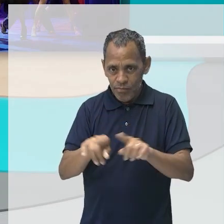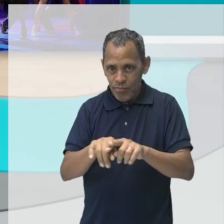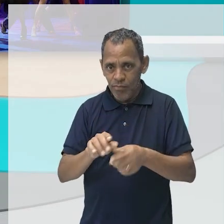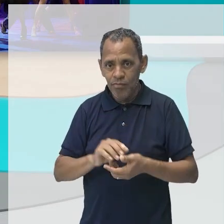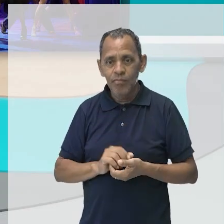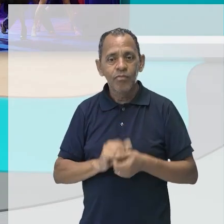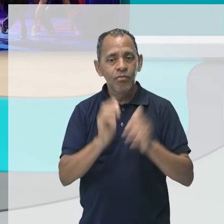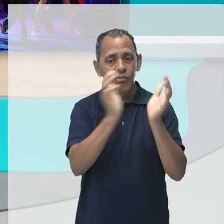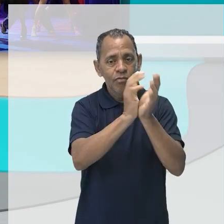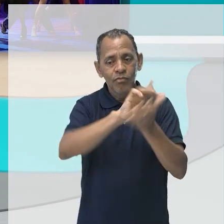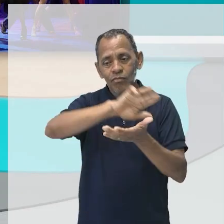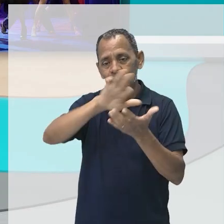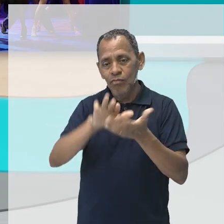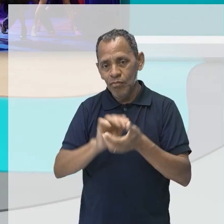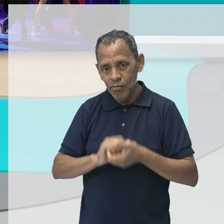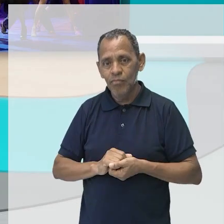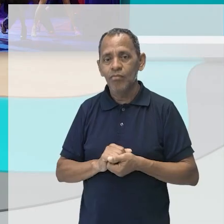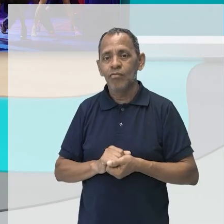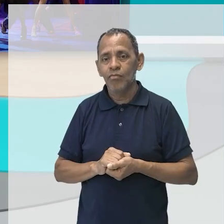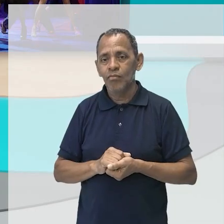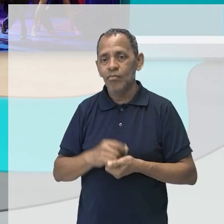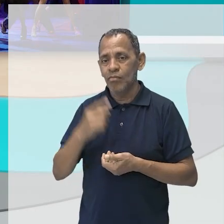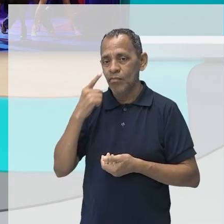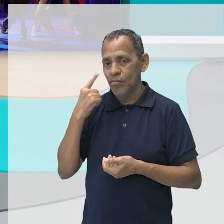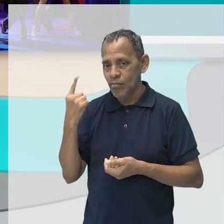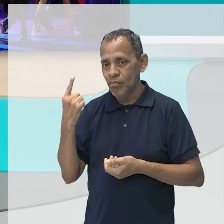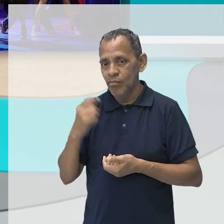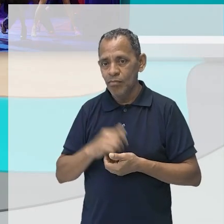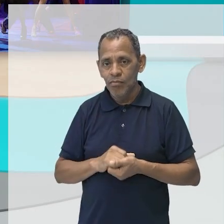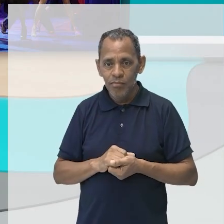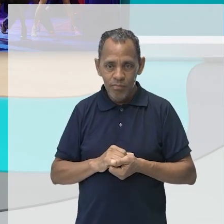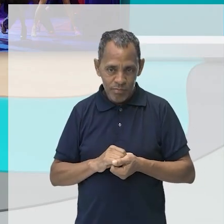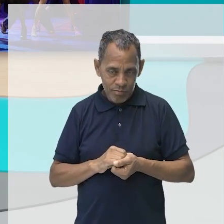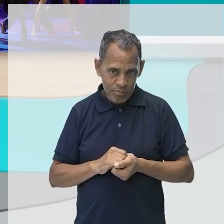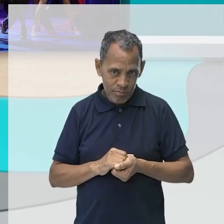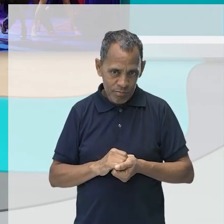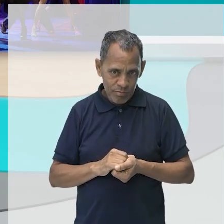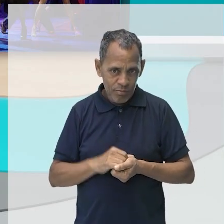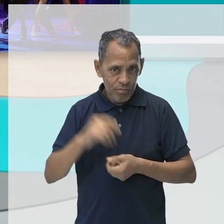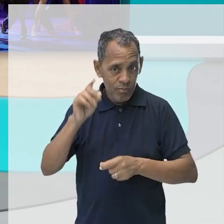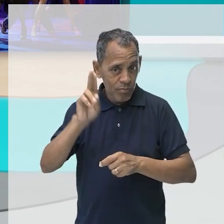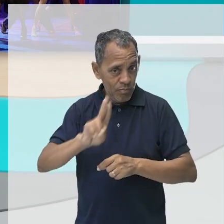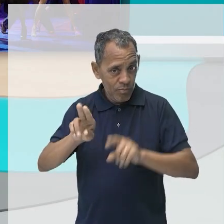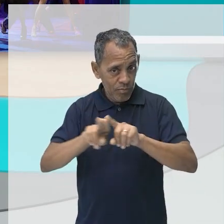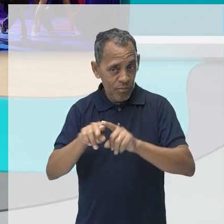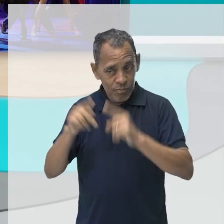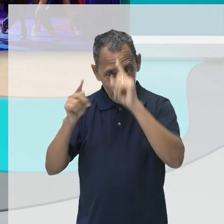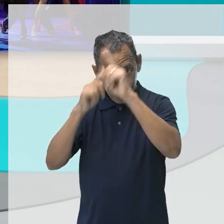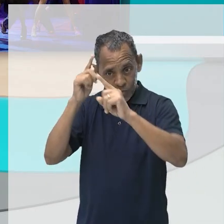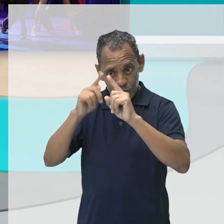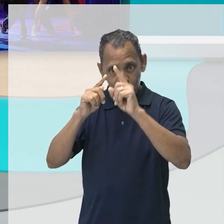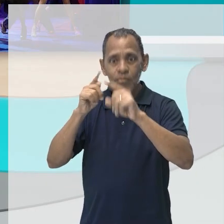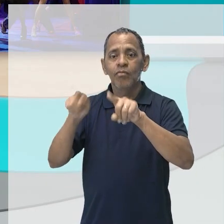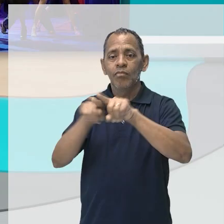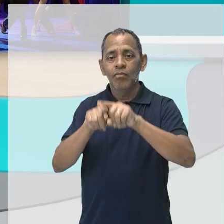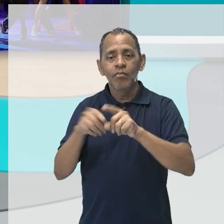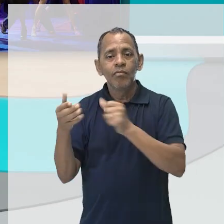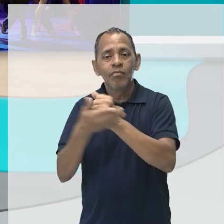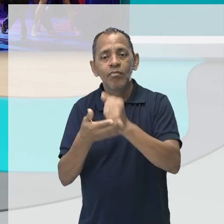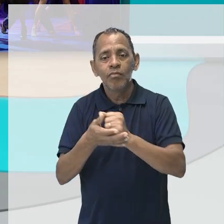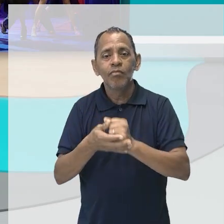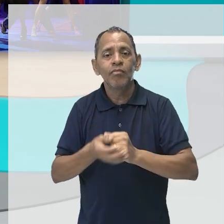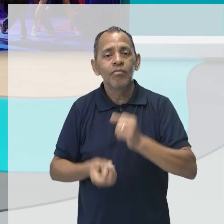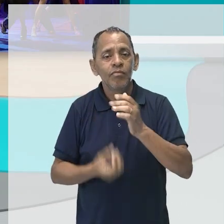Muitos grupos e companhias, como The Second City, utilizam a improvisação como base para criar comédias